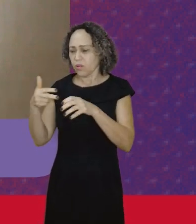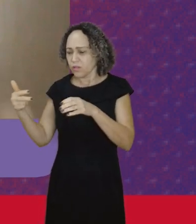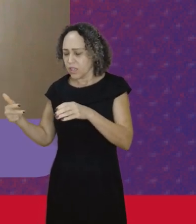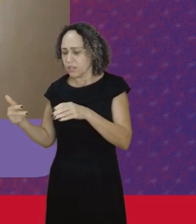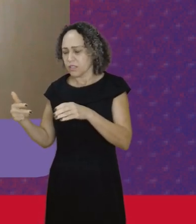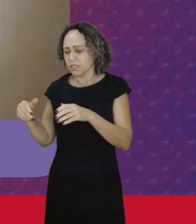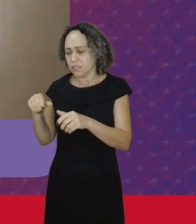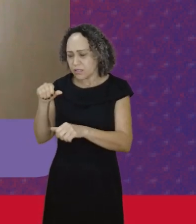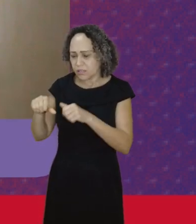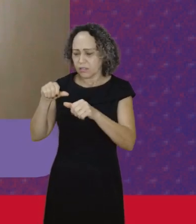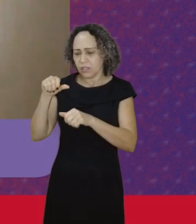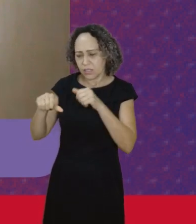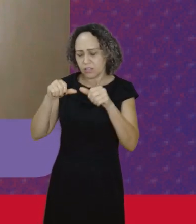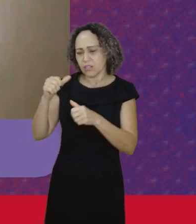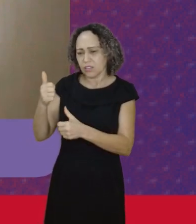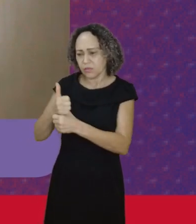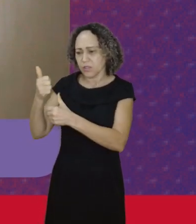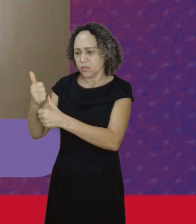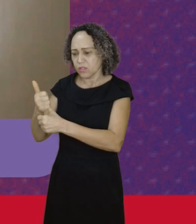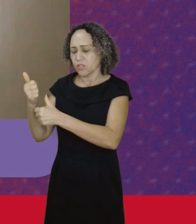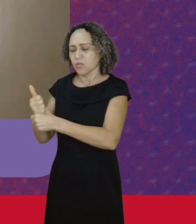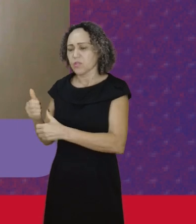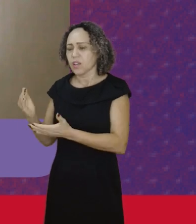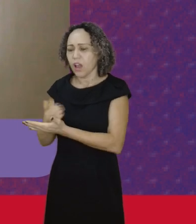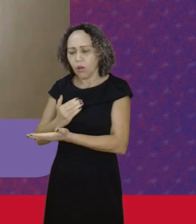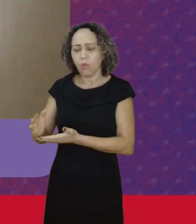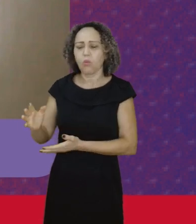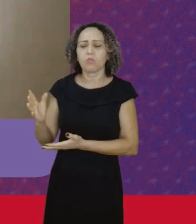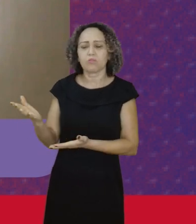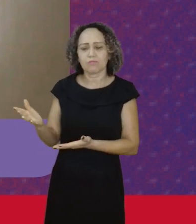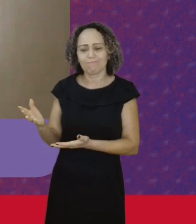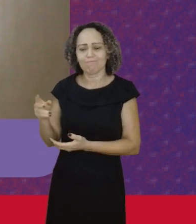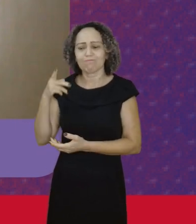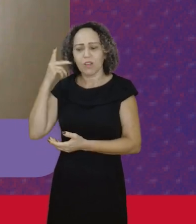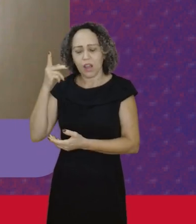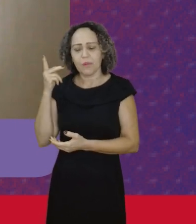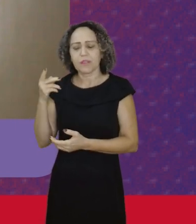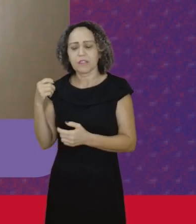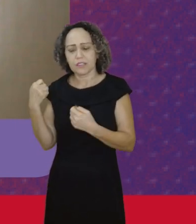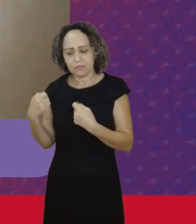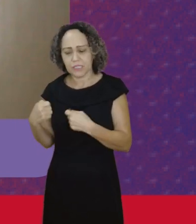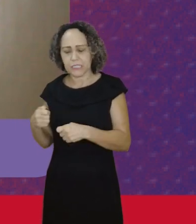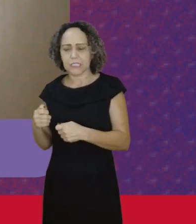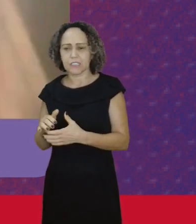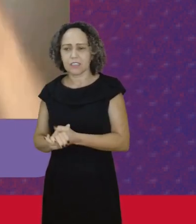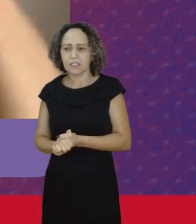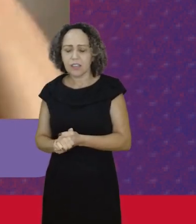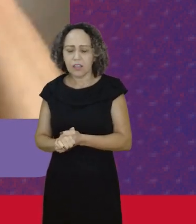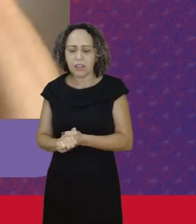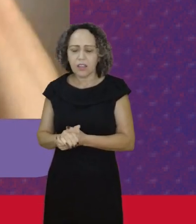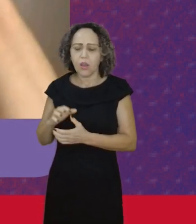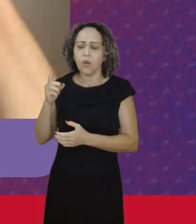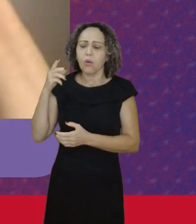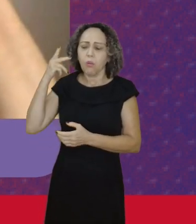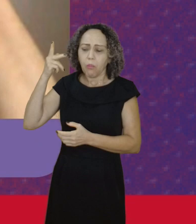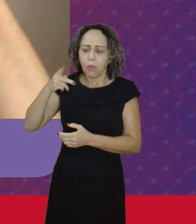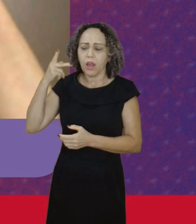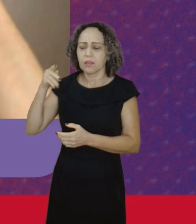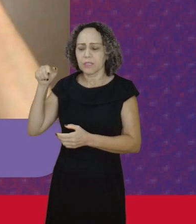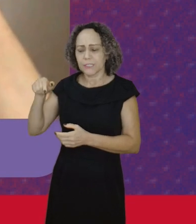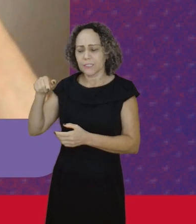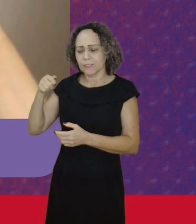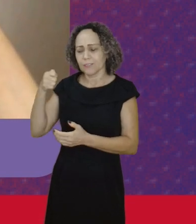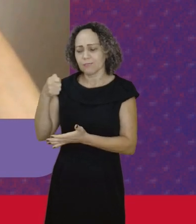você trata de bancadas, bancada disso, bancada daquilo, e não mais por um mandato parlamentar que tem obrigação de respeitar a